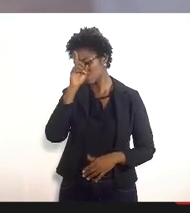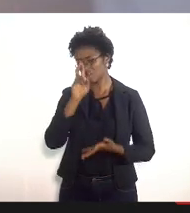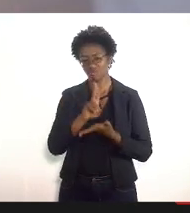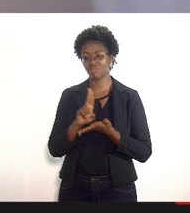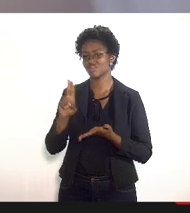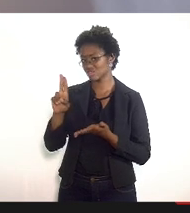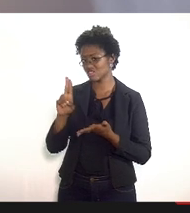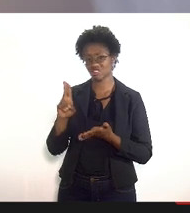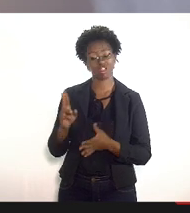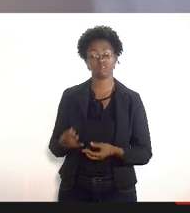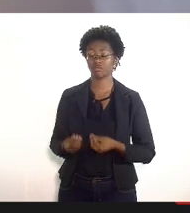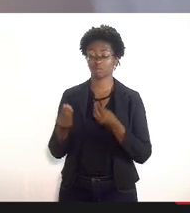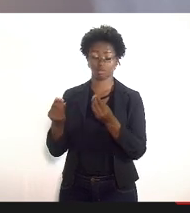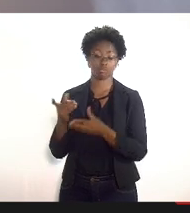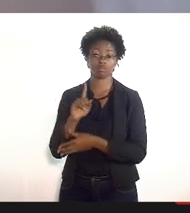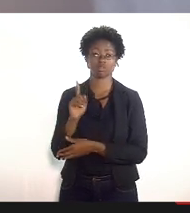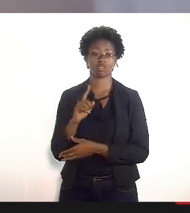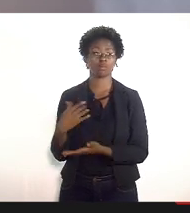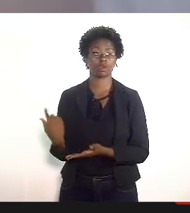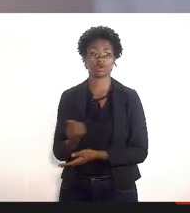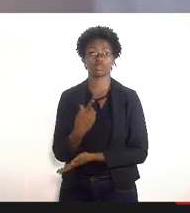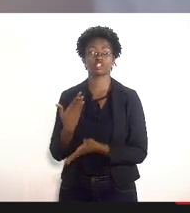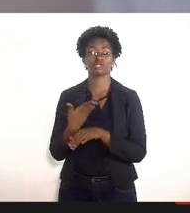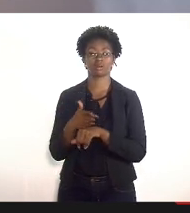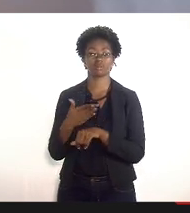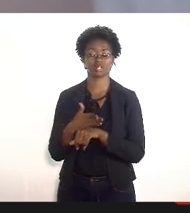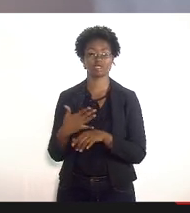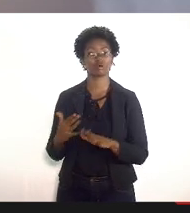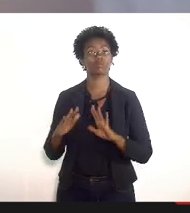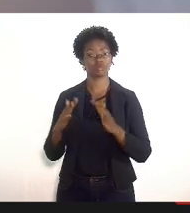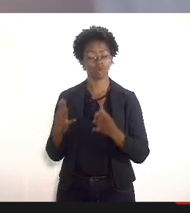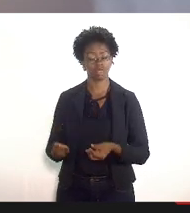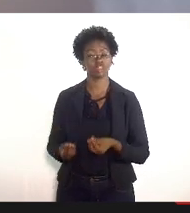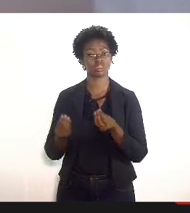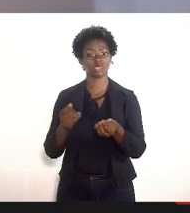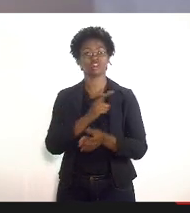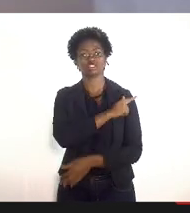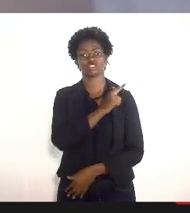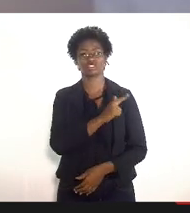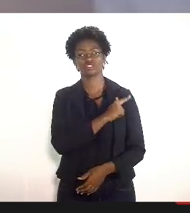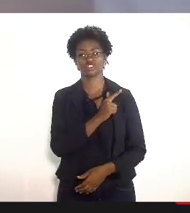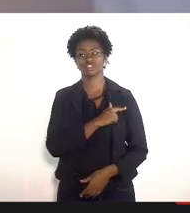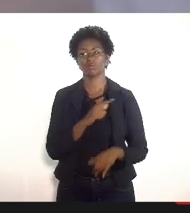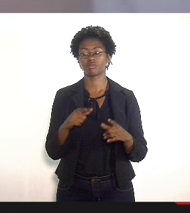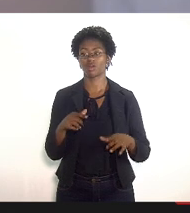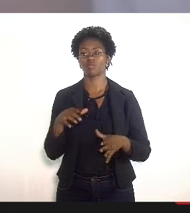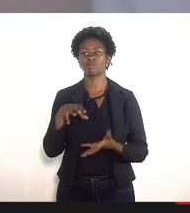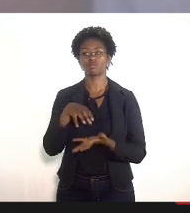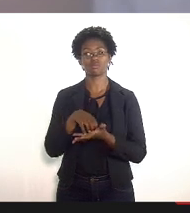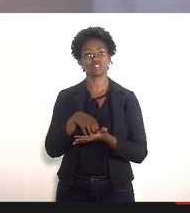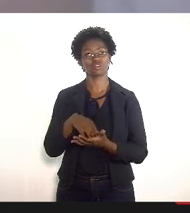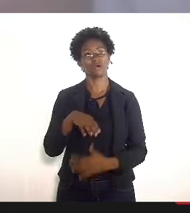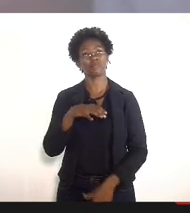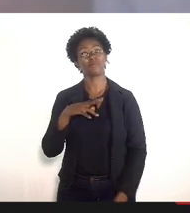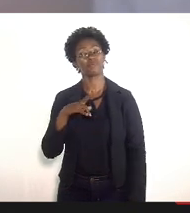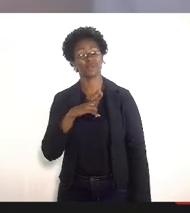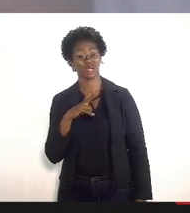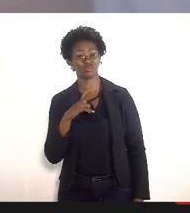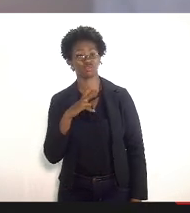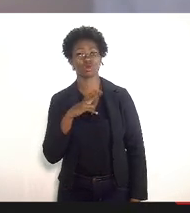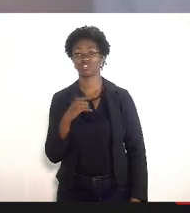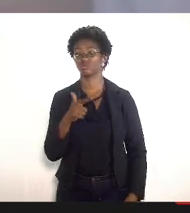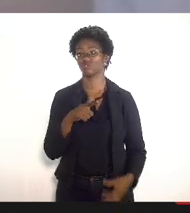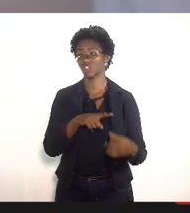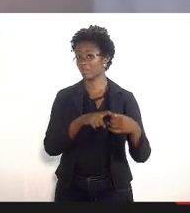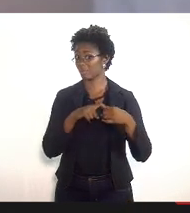aquele serviço para a nossa prática. Quando você entrega a gestão para uma unidade privada que nem convênio com o SUS tem, como é